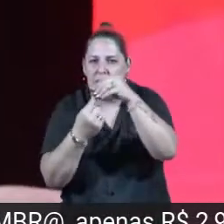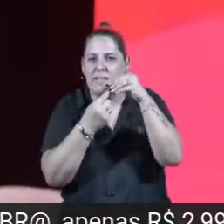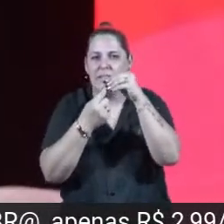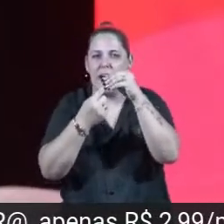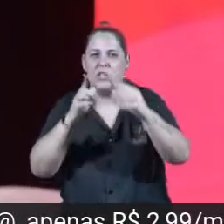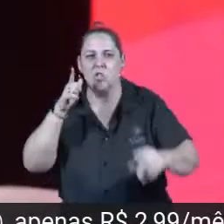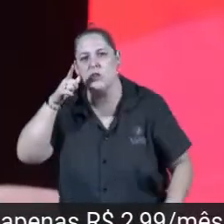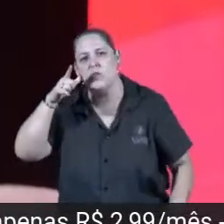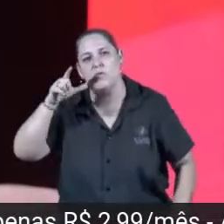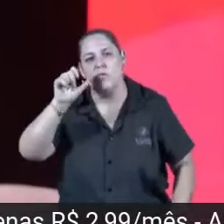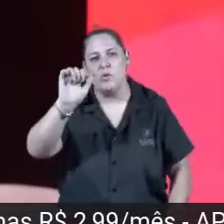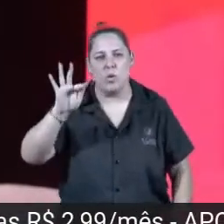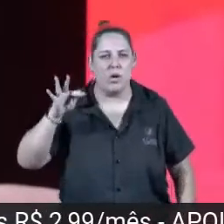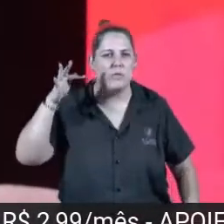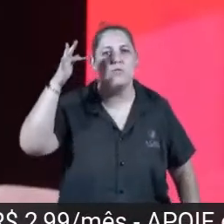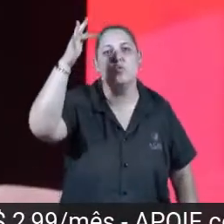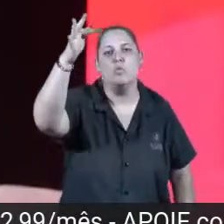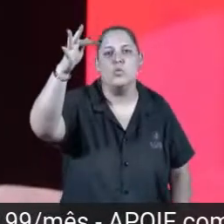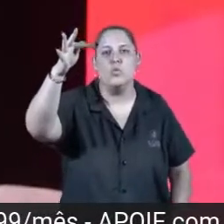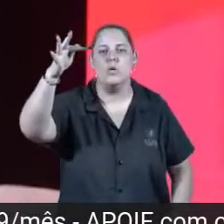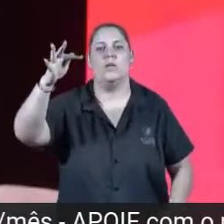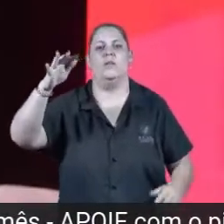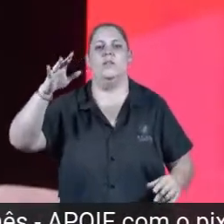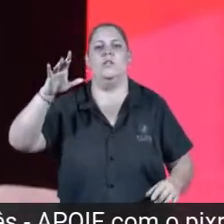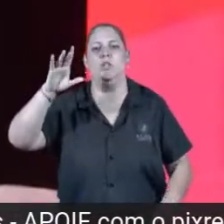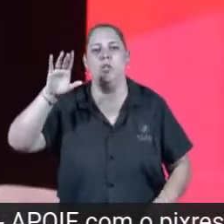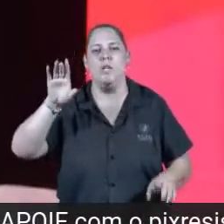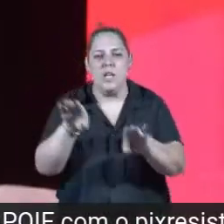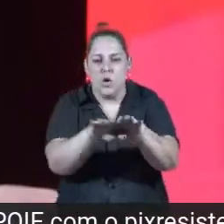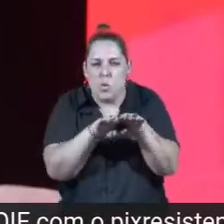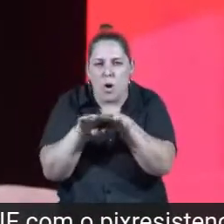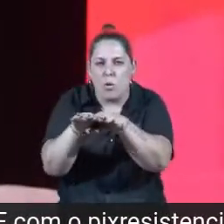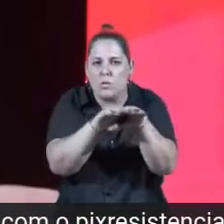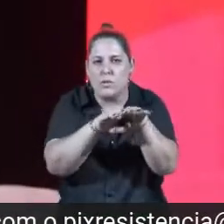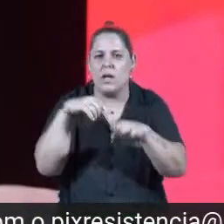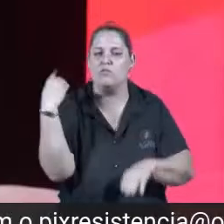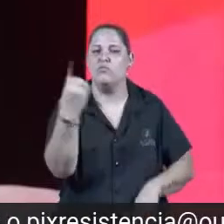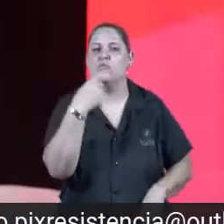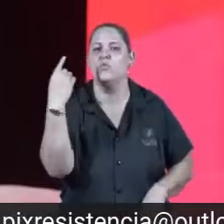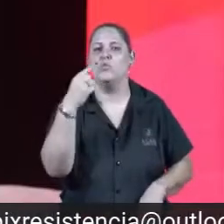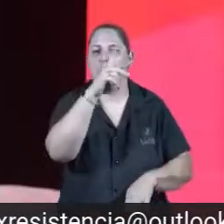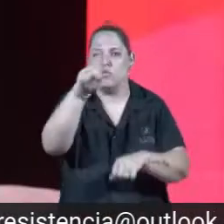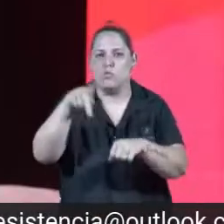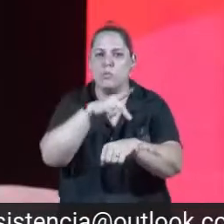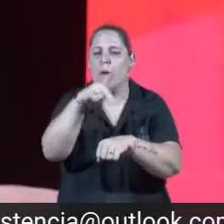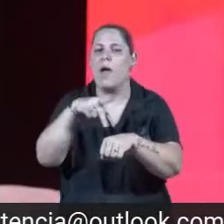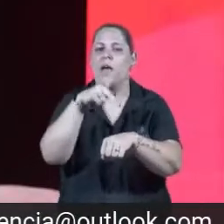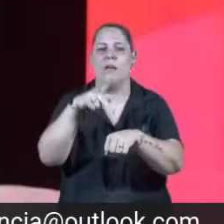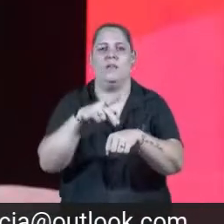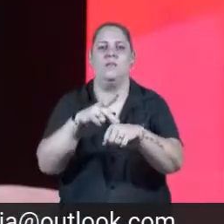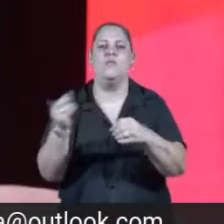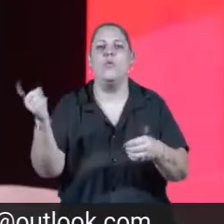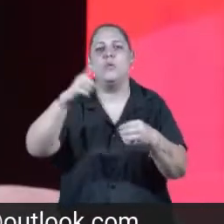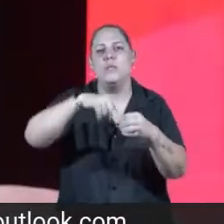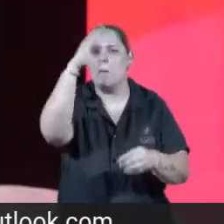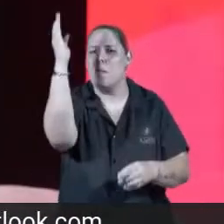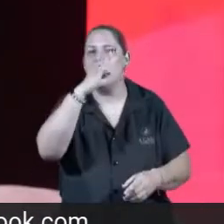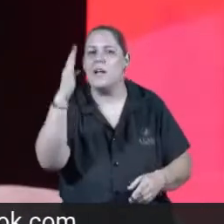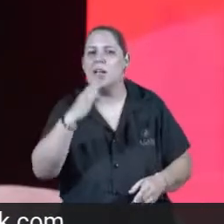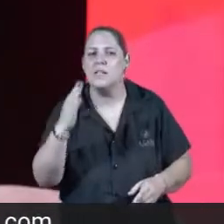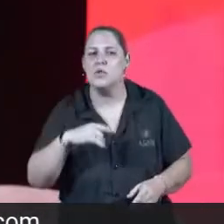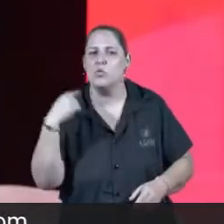dos direitos, da igualdade e da soberania do nosso país. Retomar o Brasil em nossas